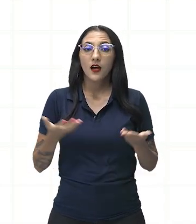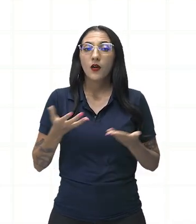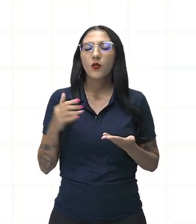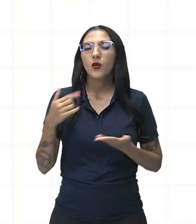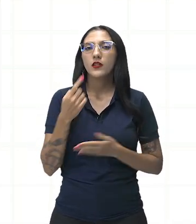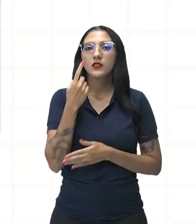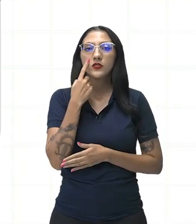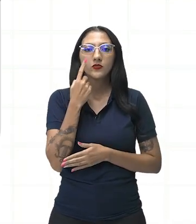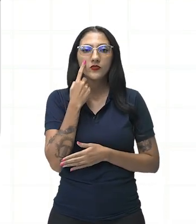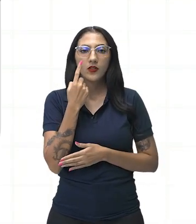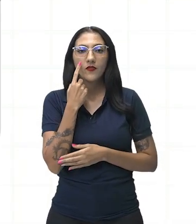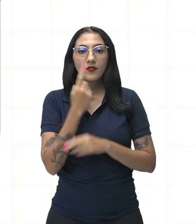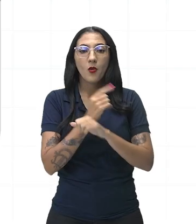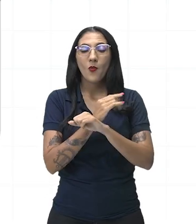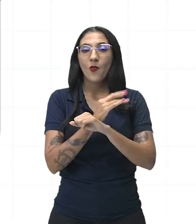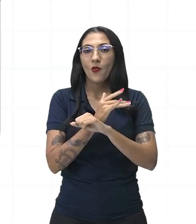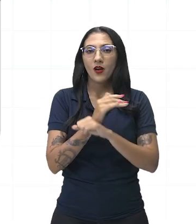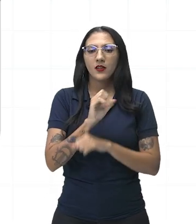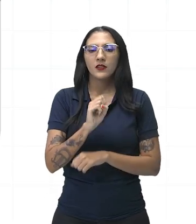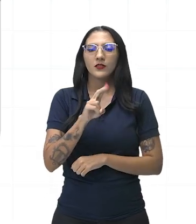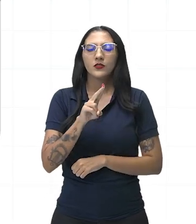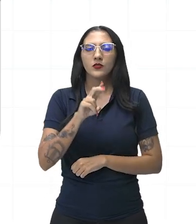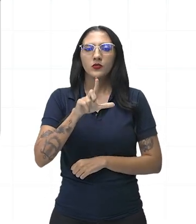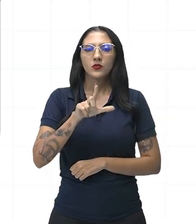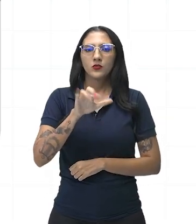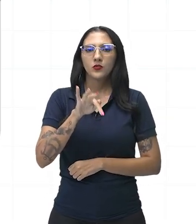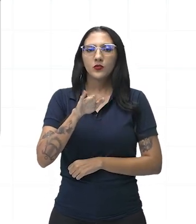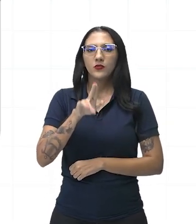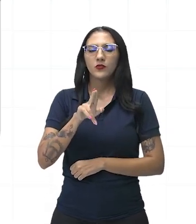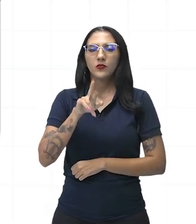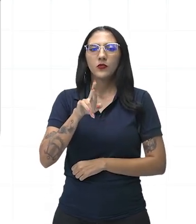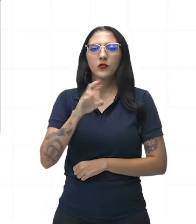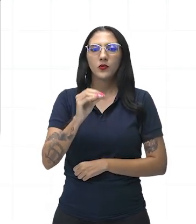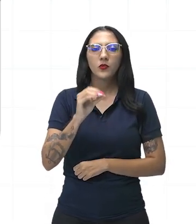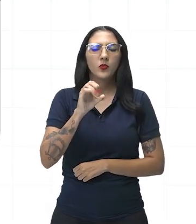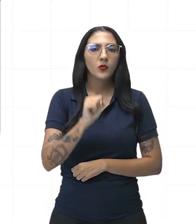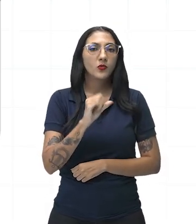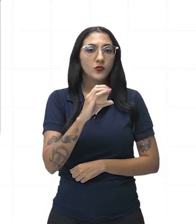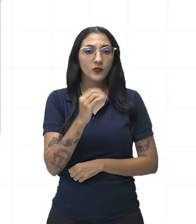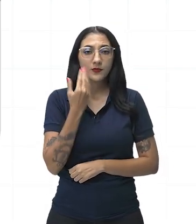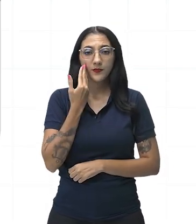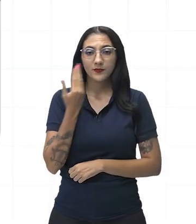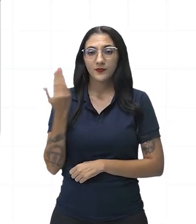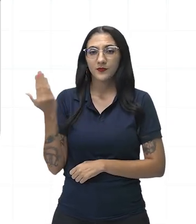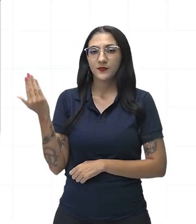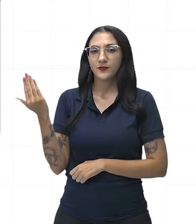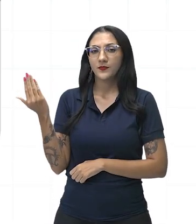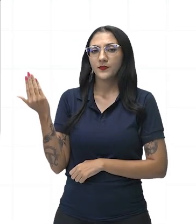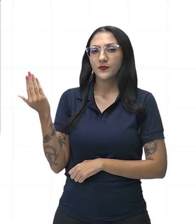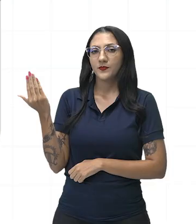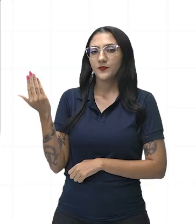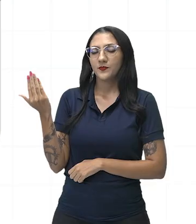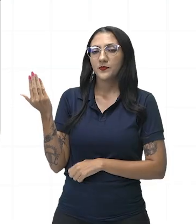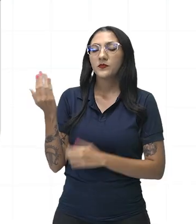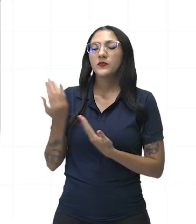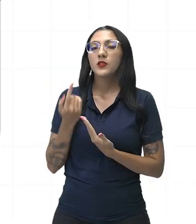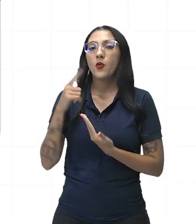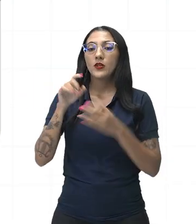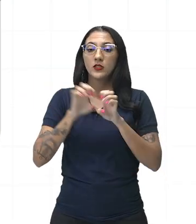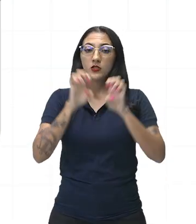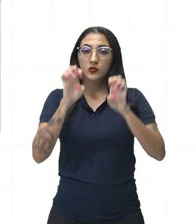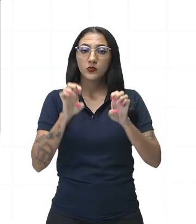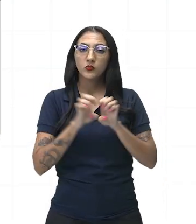sulfuroso e como ele está representado na nossa imagem. O ácido sulfuroso, ele apresenta em sua fórmula